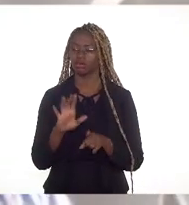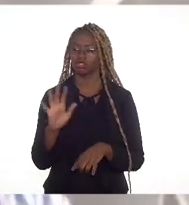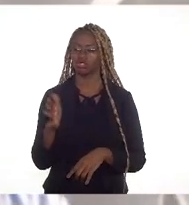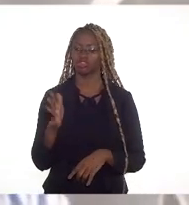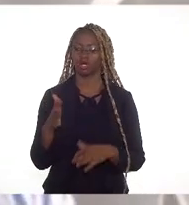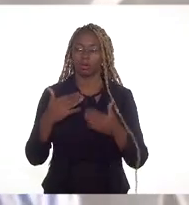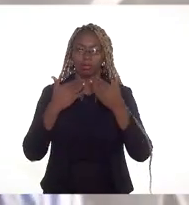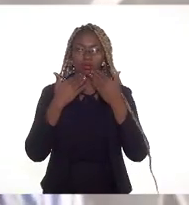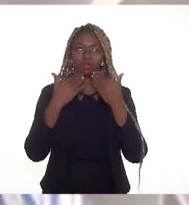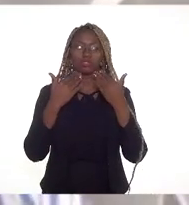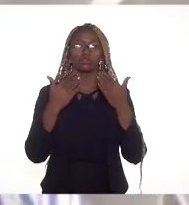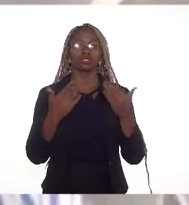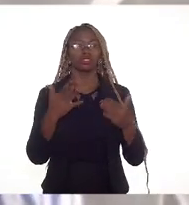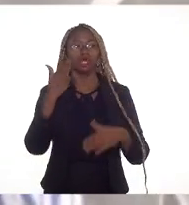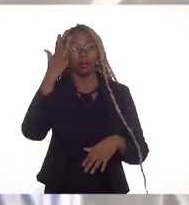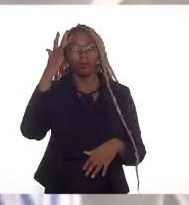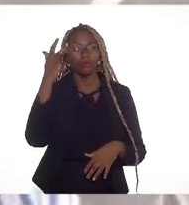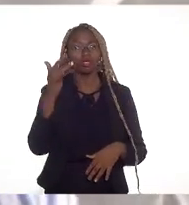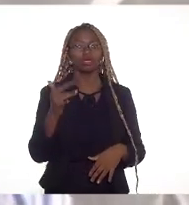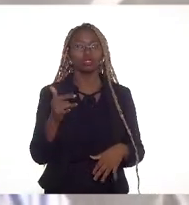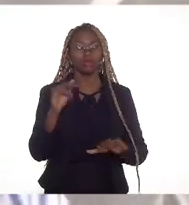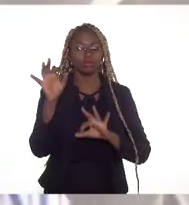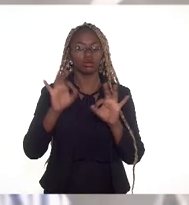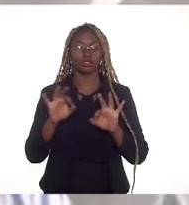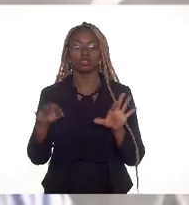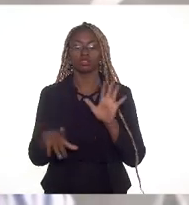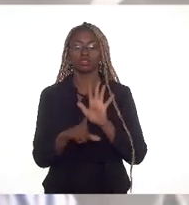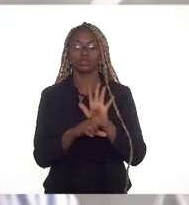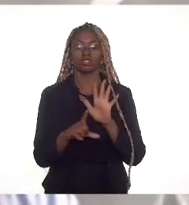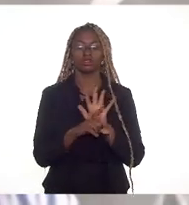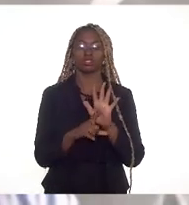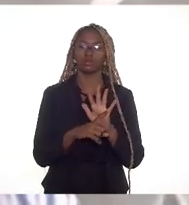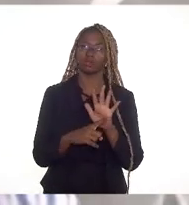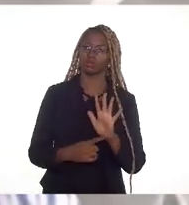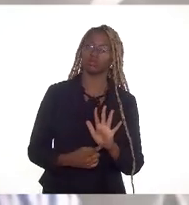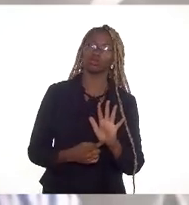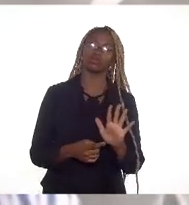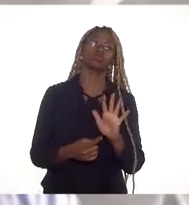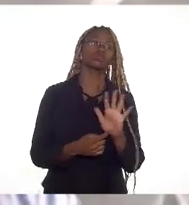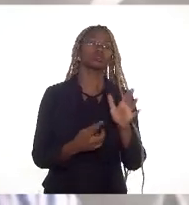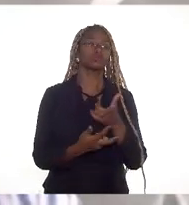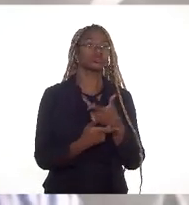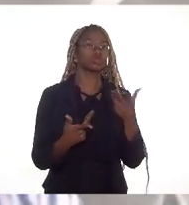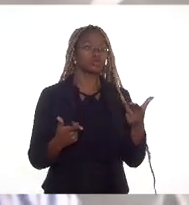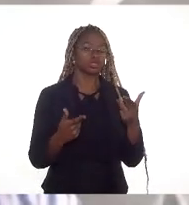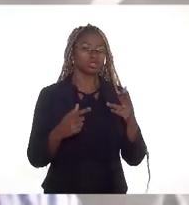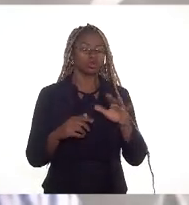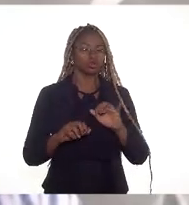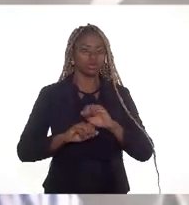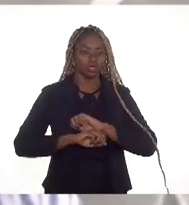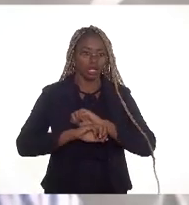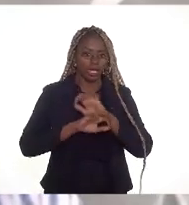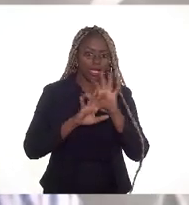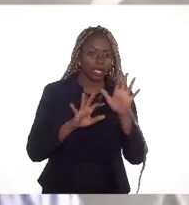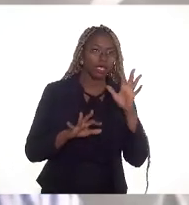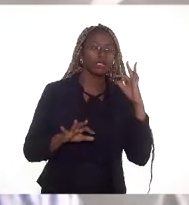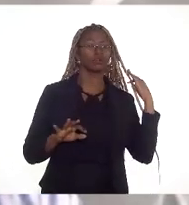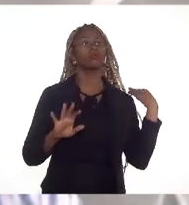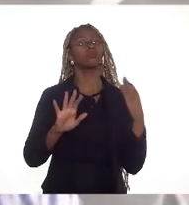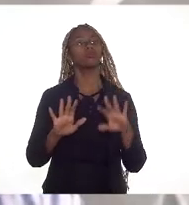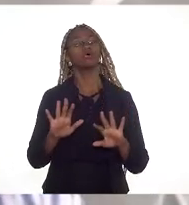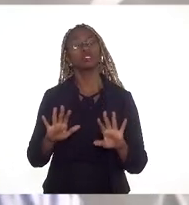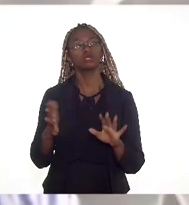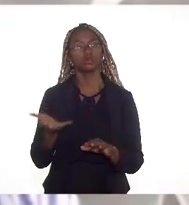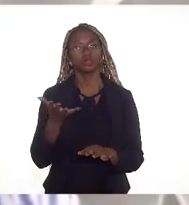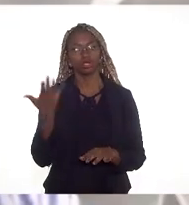estou apresentando amanhã um projeto de lei para estabelecer alguns critérios de transparência, mas eu queria entender um